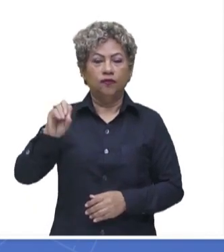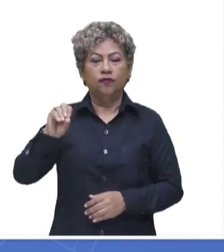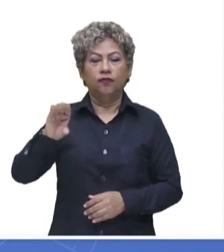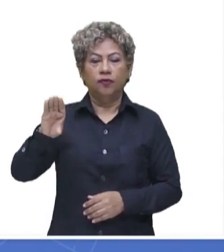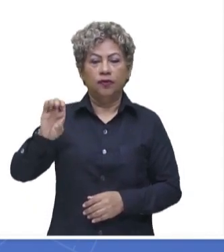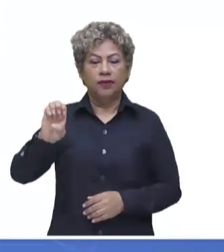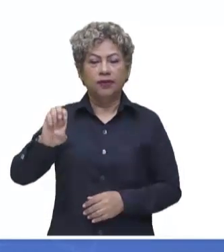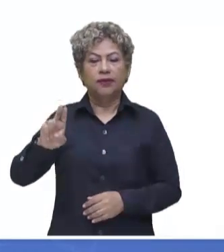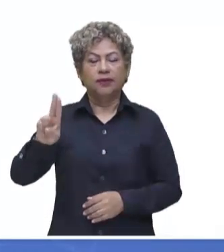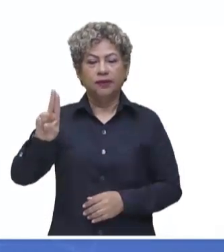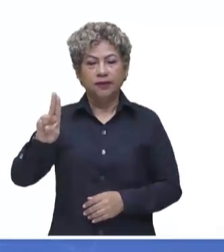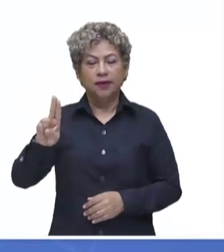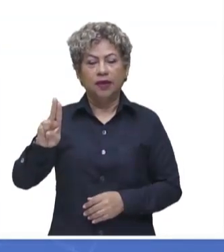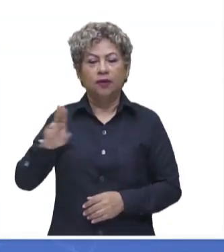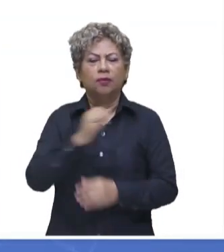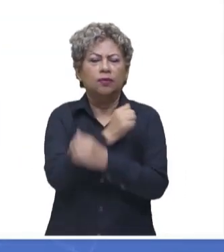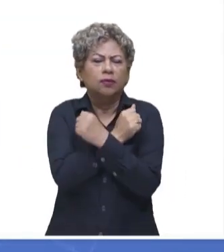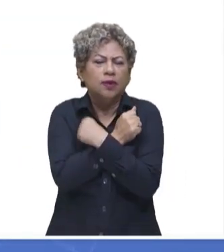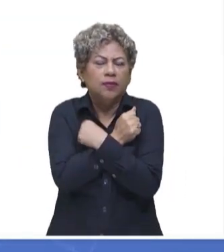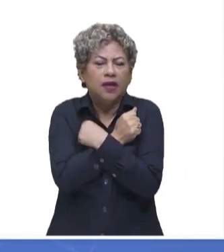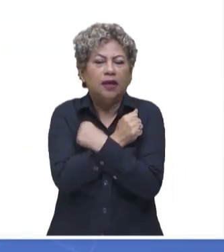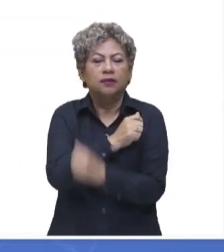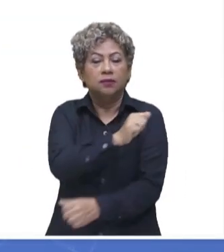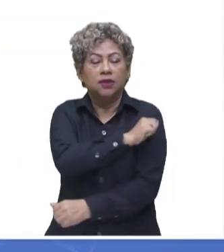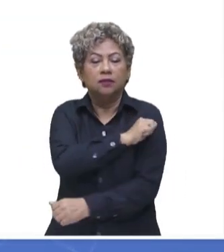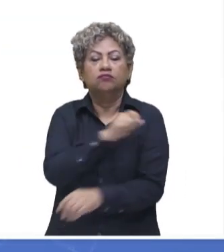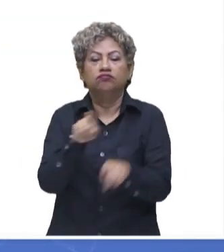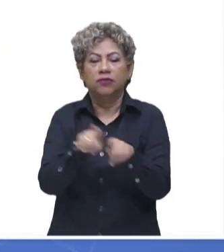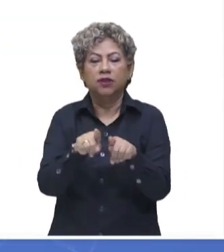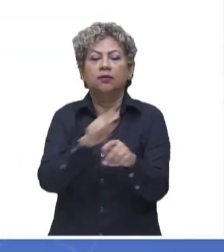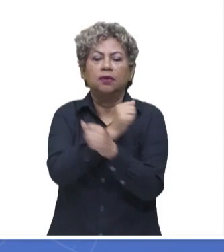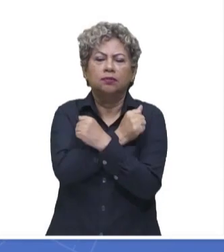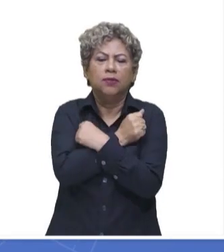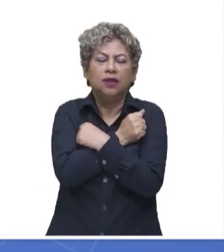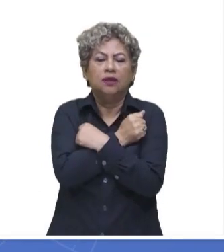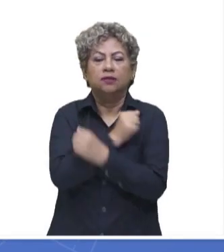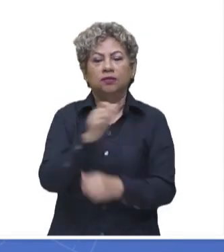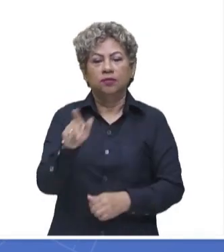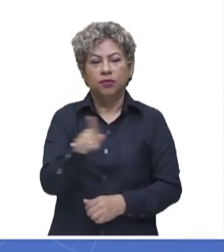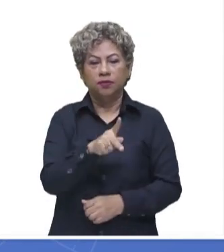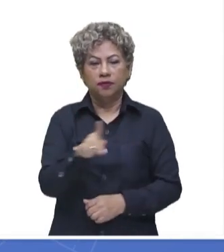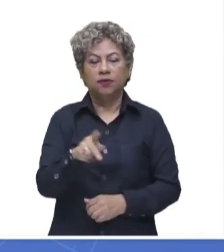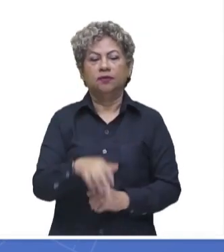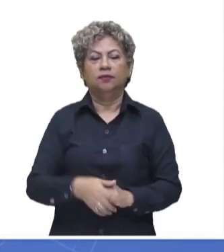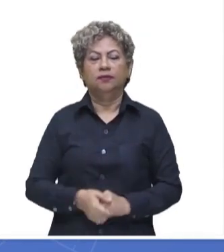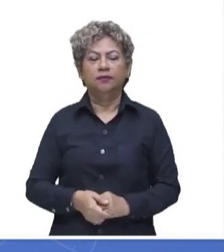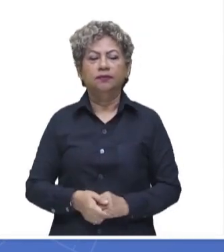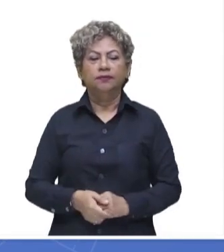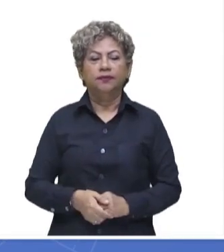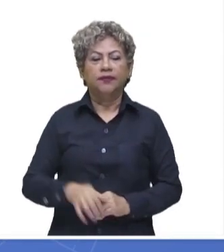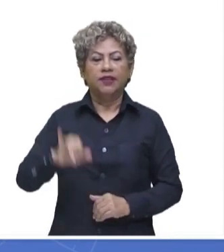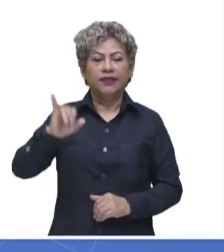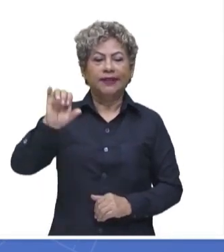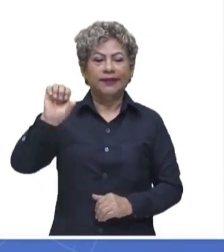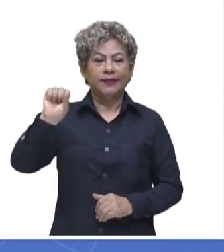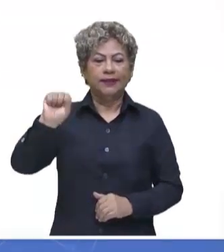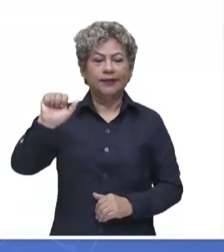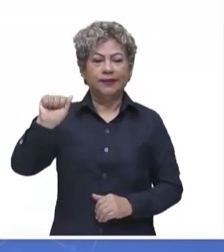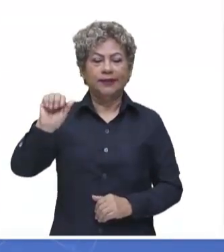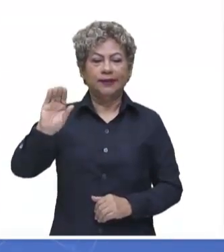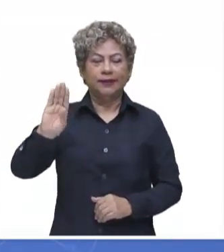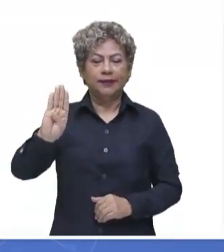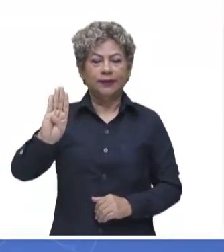os professores, nossos colegas e os nossos alunos aí da Escola Novo Céu. Também tem aí a participação da Isabelle, olha